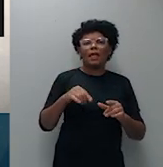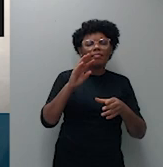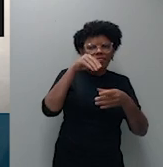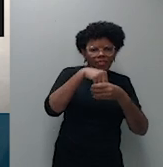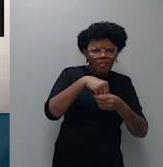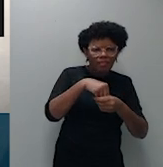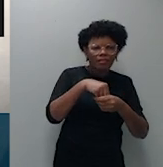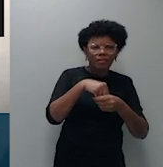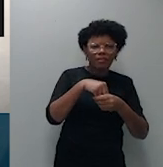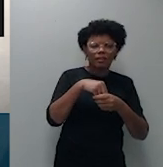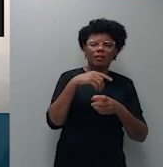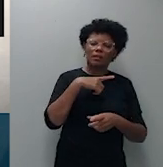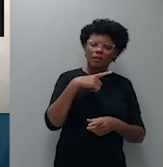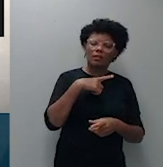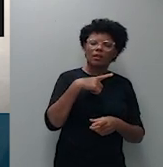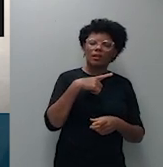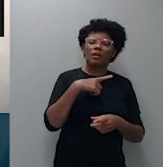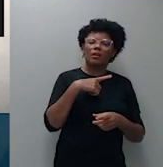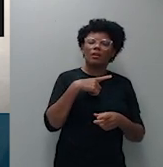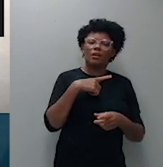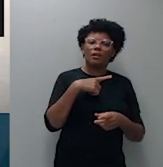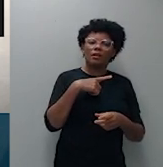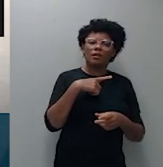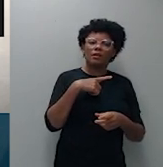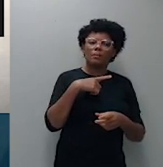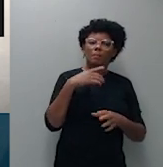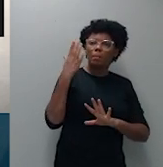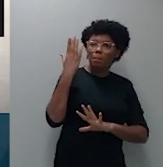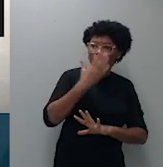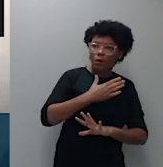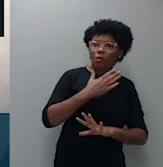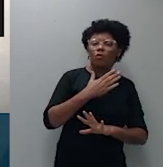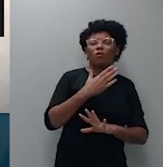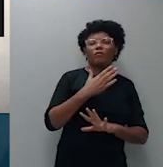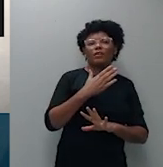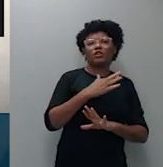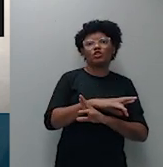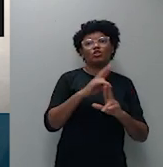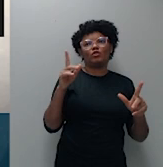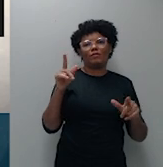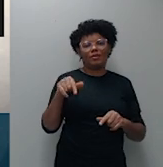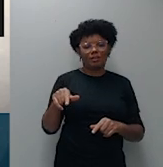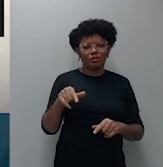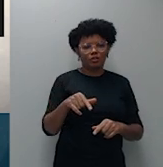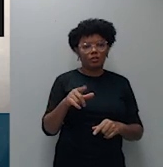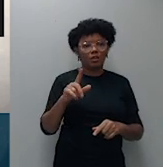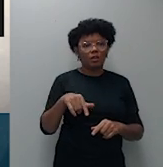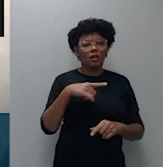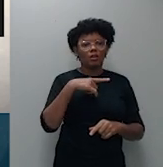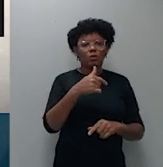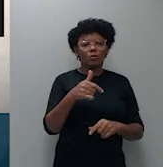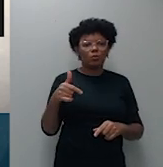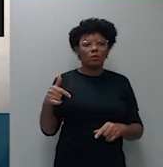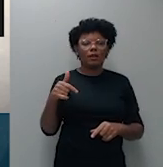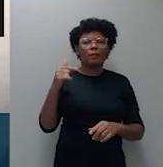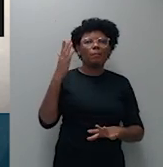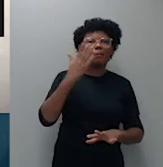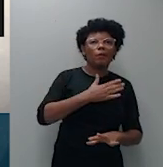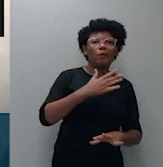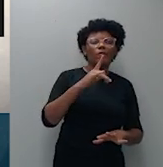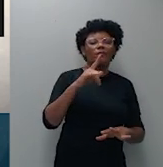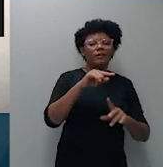ou seja informado quando houver suficientemente prova em sentido contrário não havendo